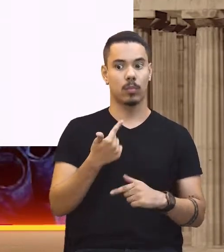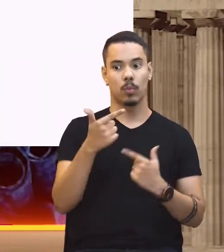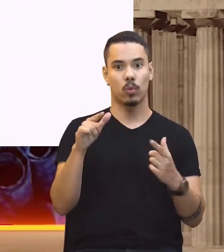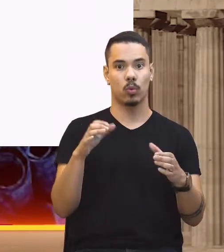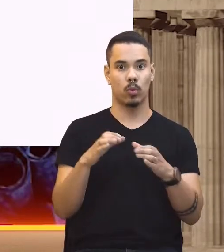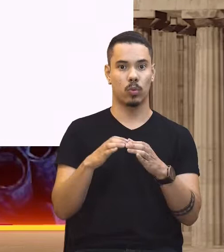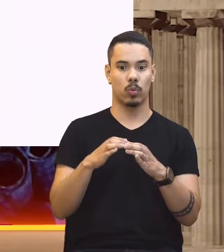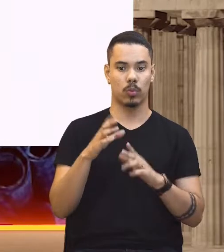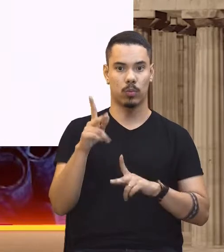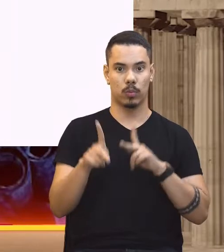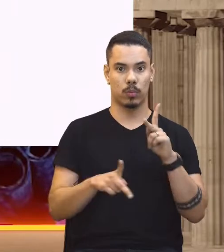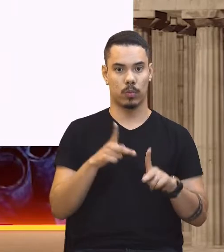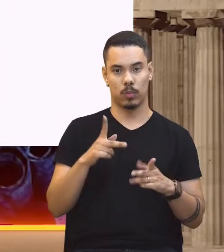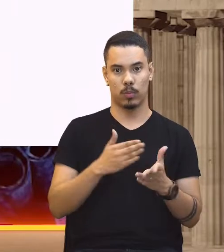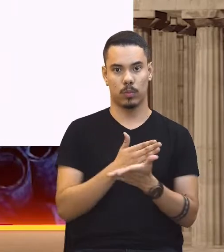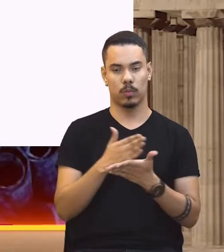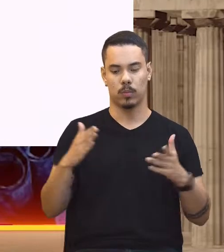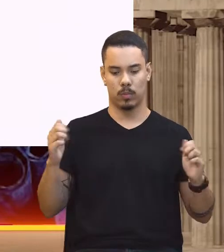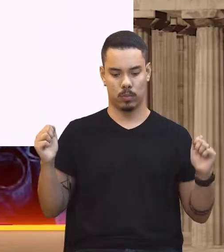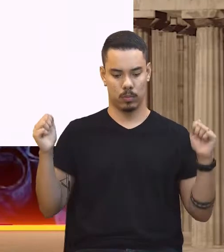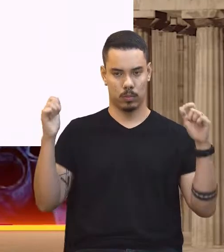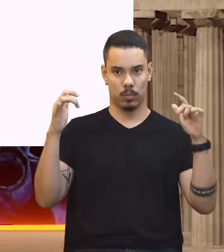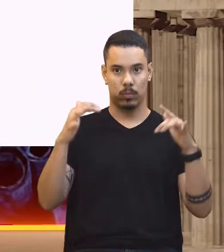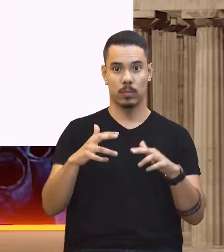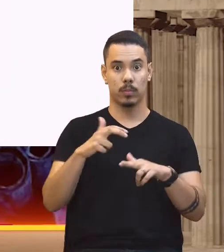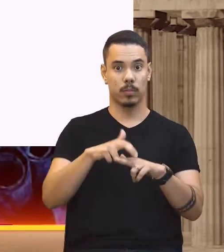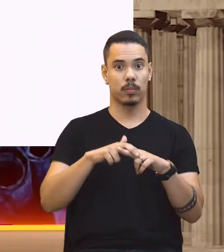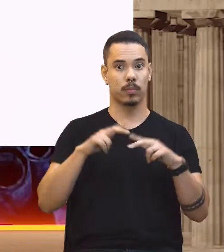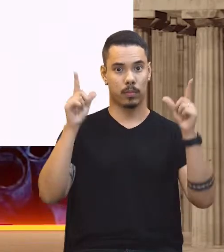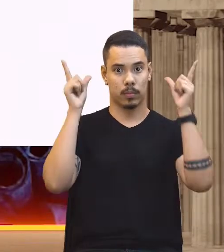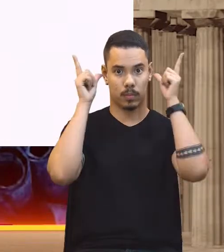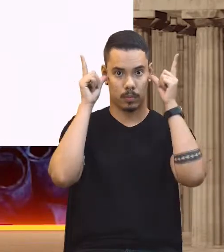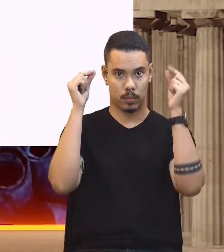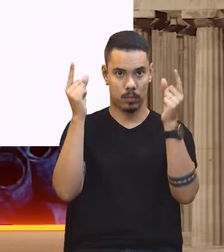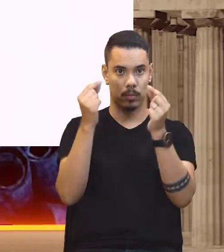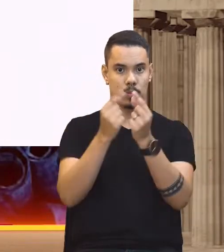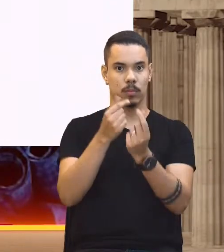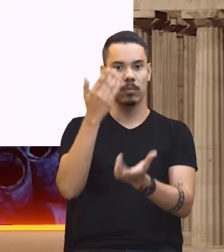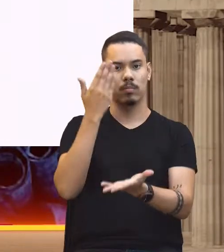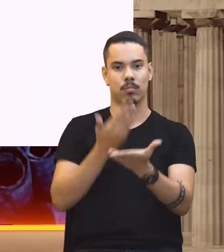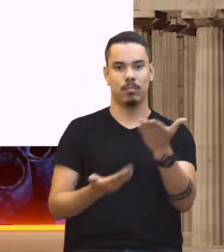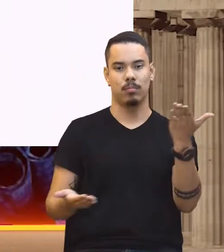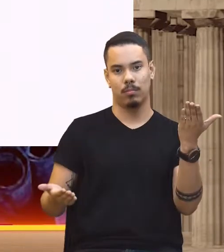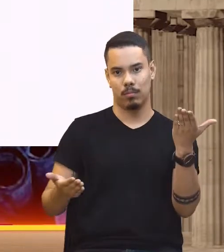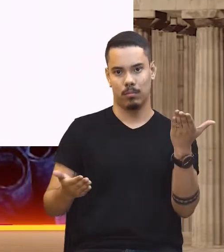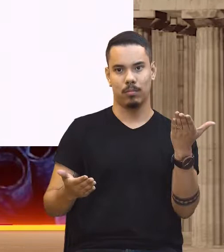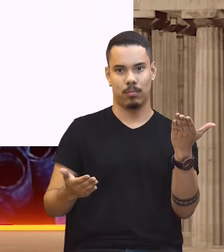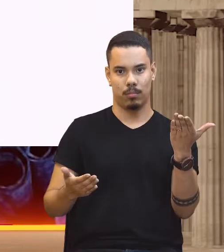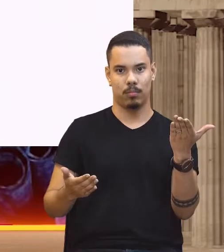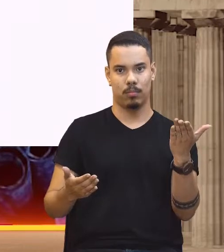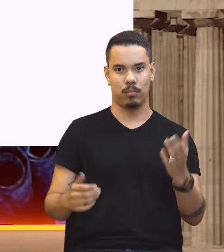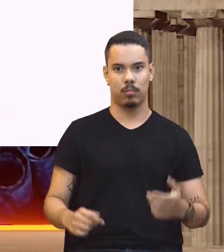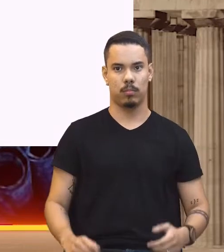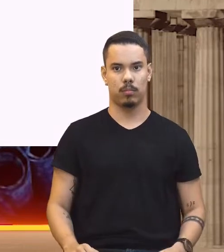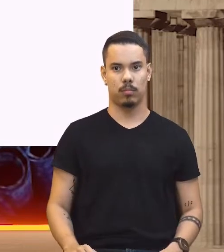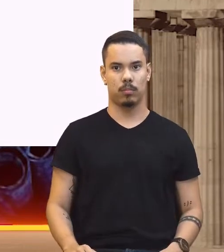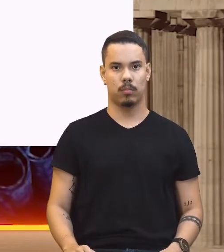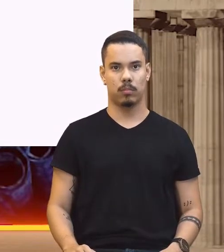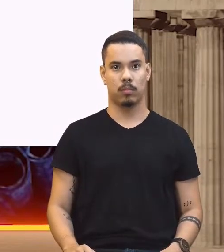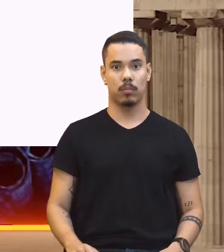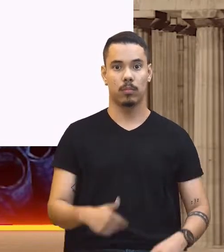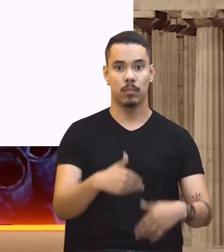se instalarem ali. Então por isso que a Grécia Antiga ela perde a sua hegemonia em Atenas. Então ela vai